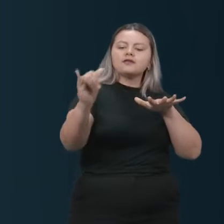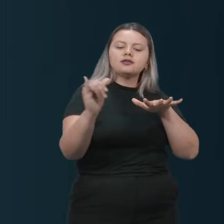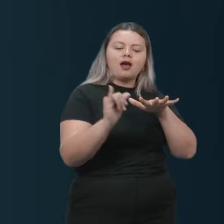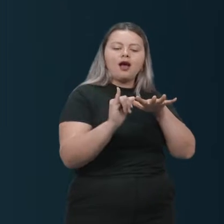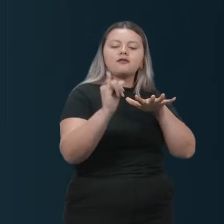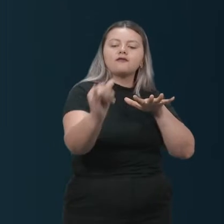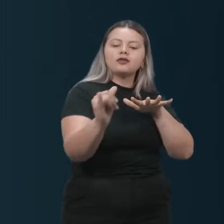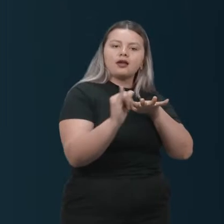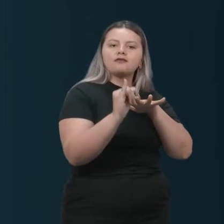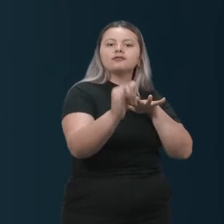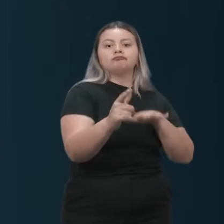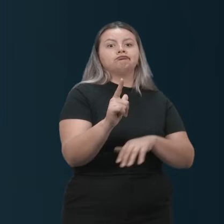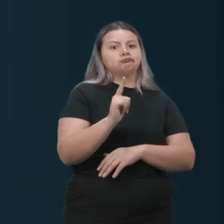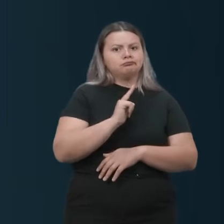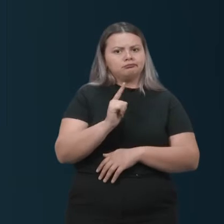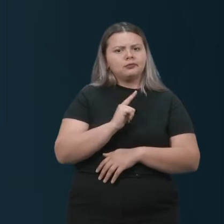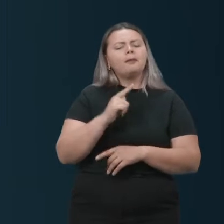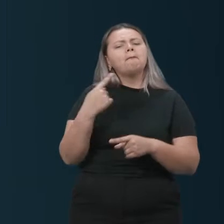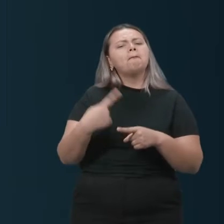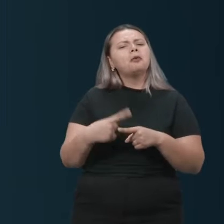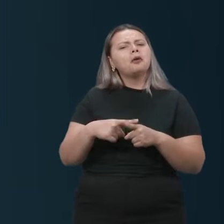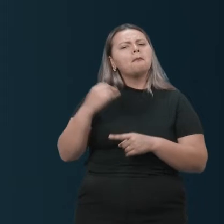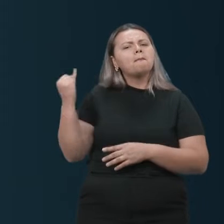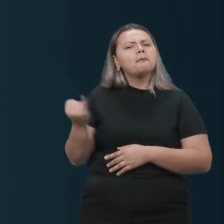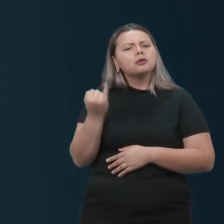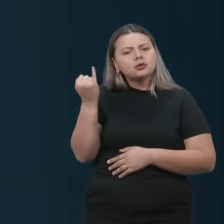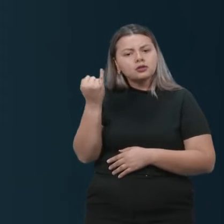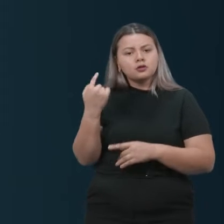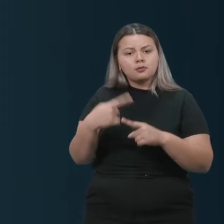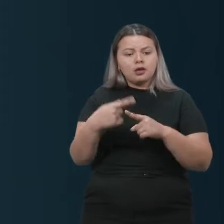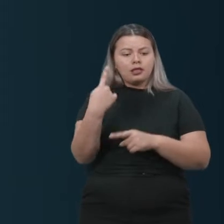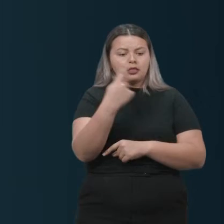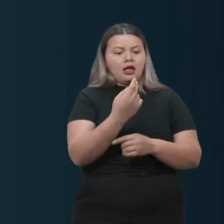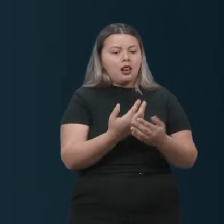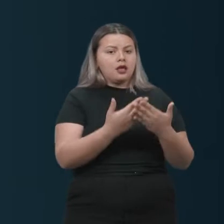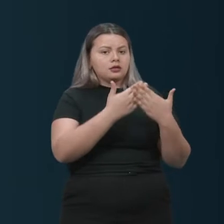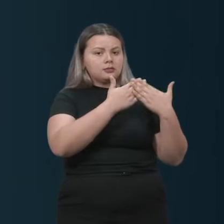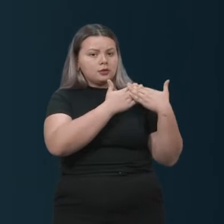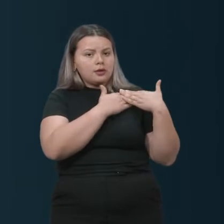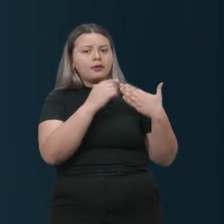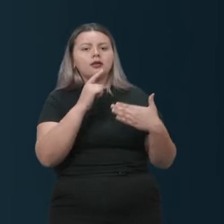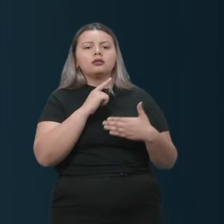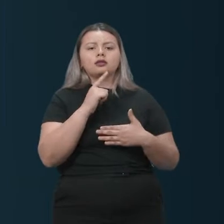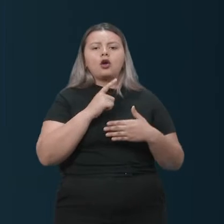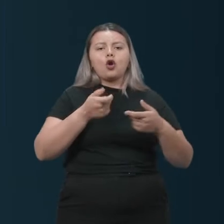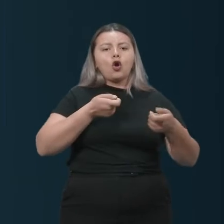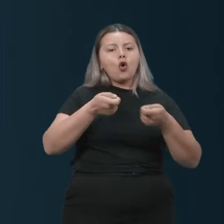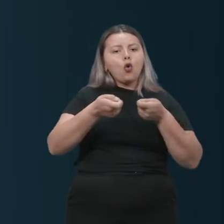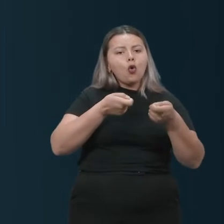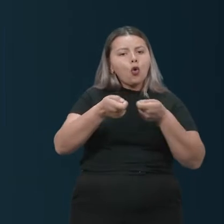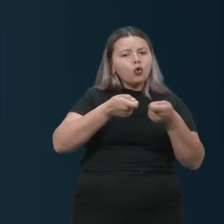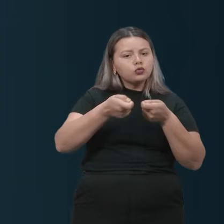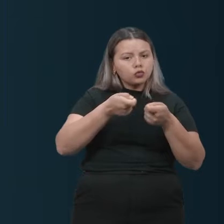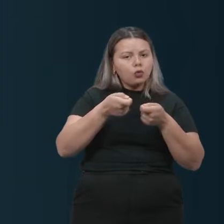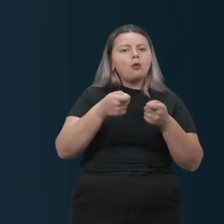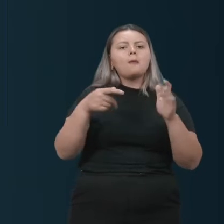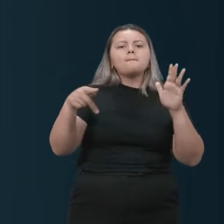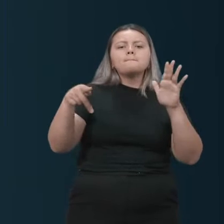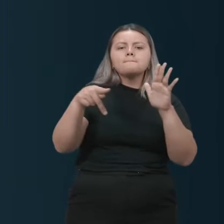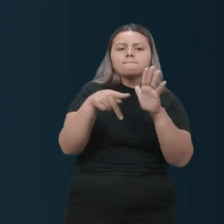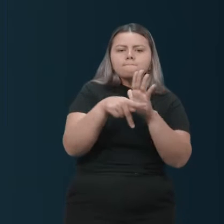informações. E isso é importante porque, por conta da atividade dessas células, existe um controle